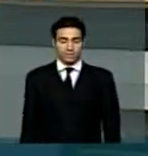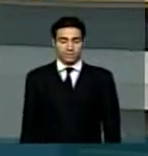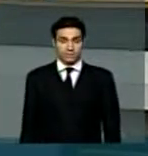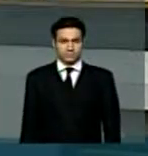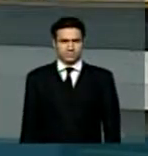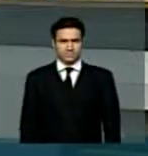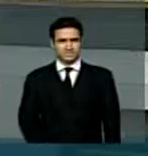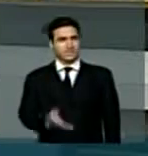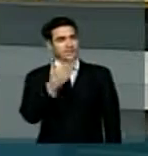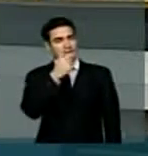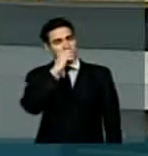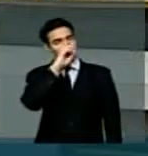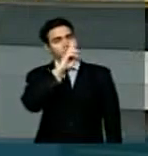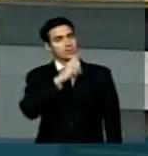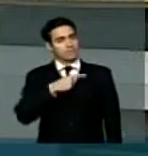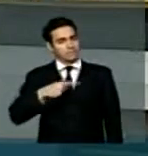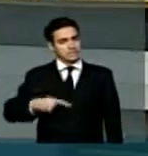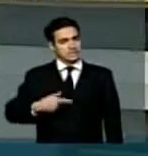Senhor presidente,